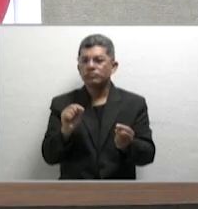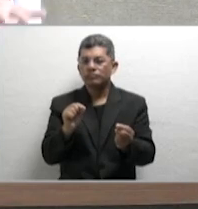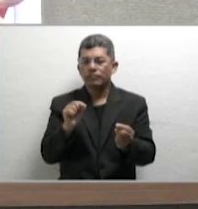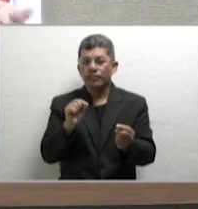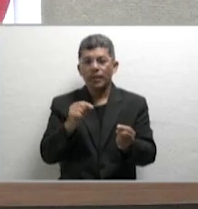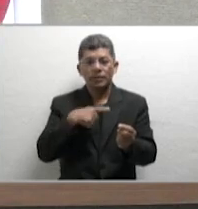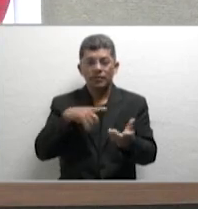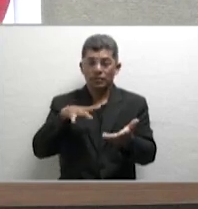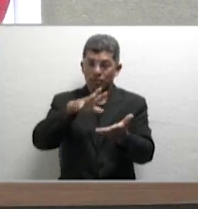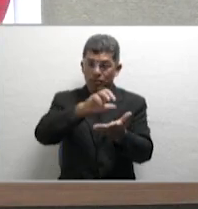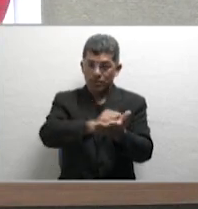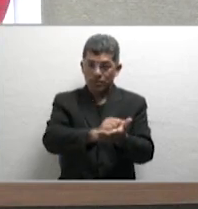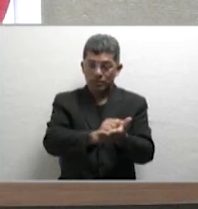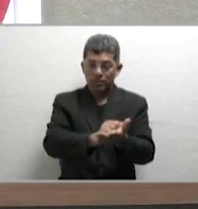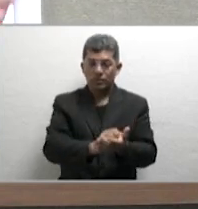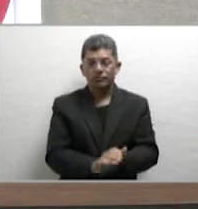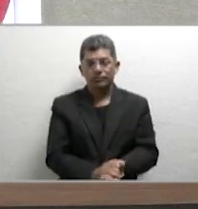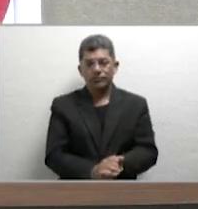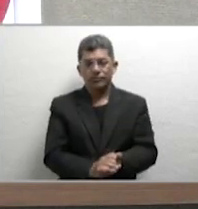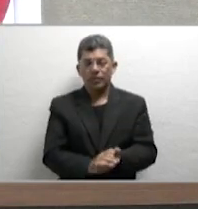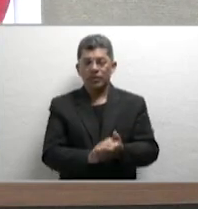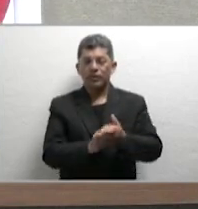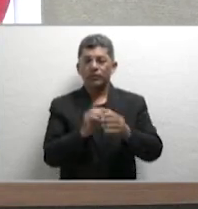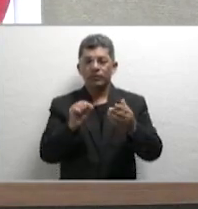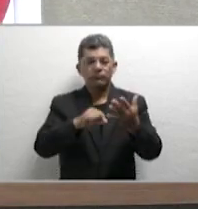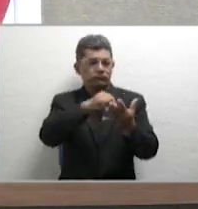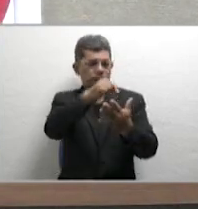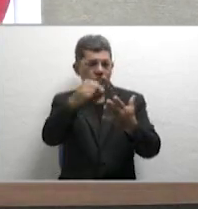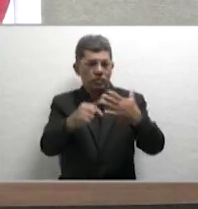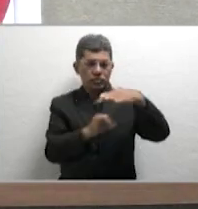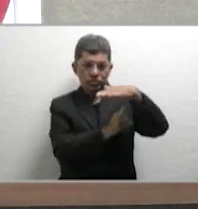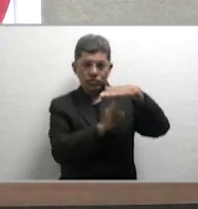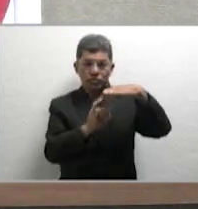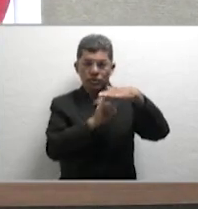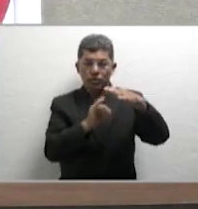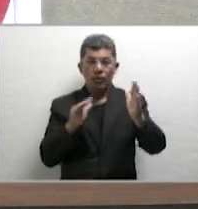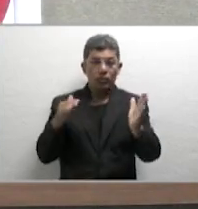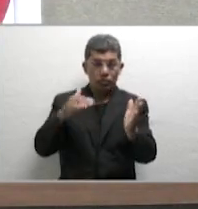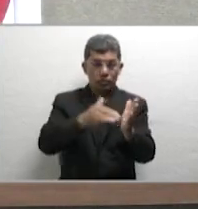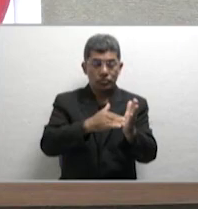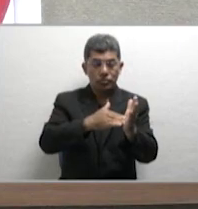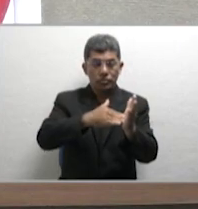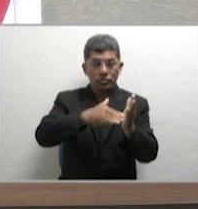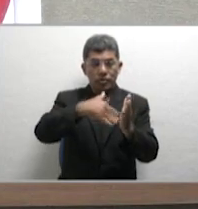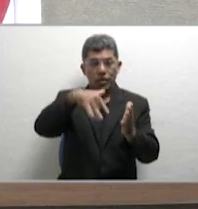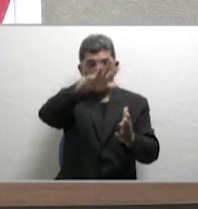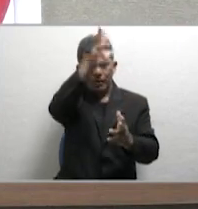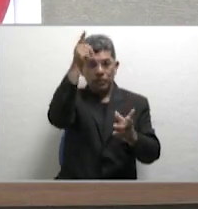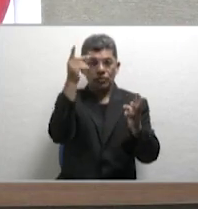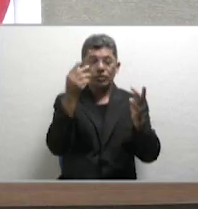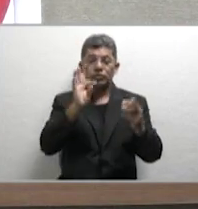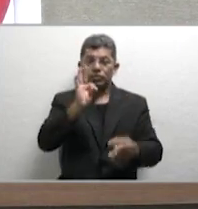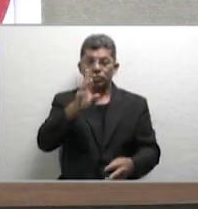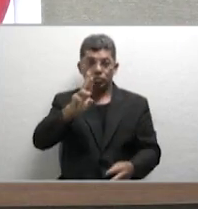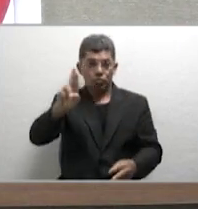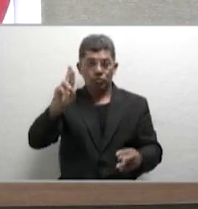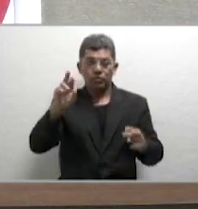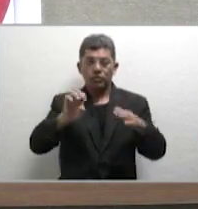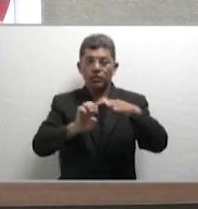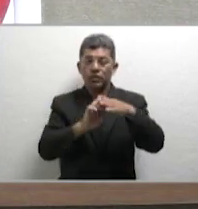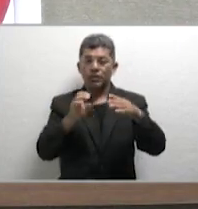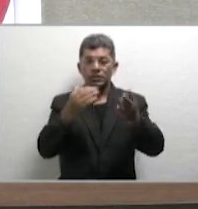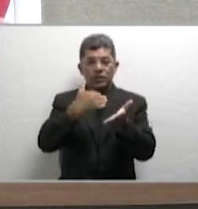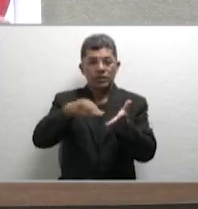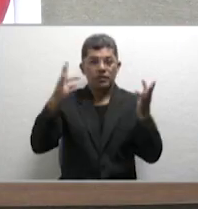Teriam que ser cadastradas na SEDECT, na Cefaz, e, por último, a Amazonas Tua, quem tem que coordenar e verificar se